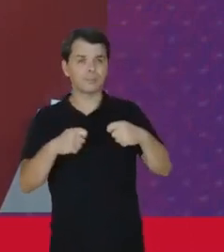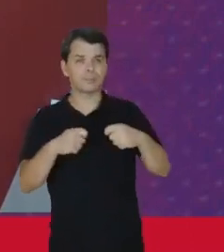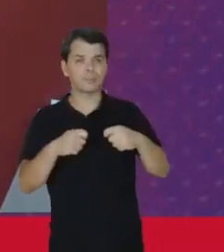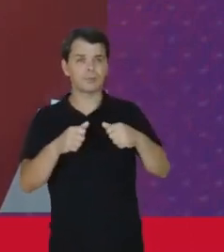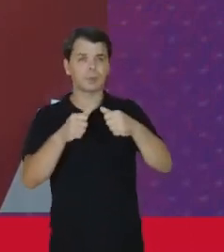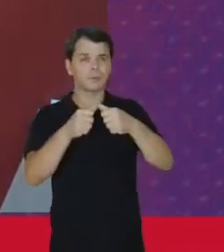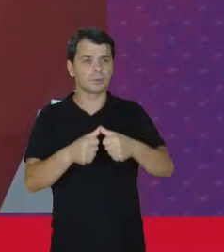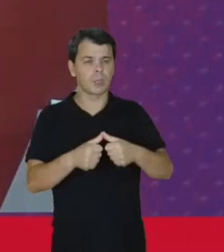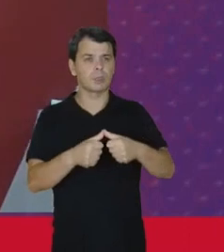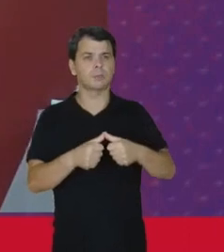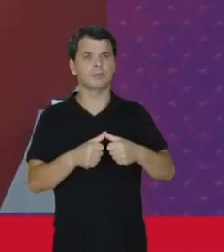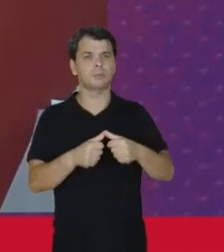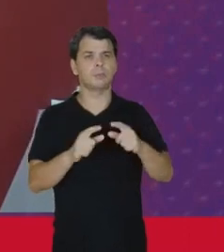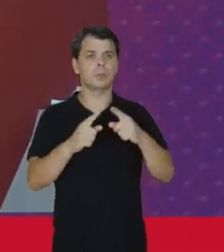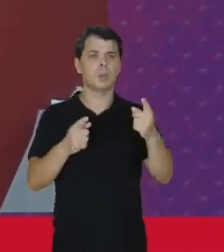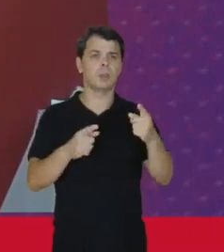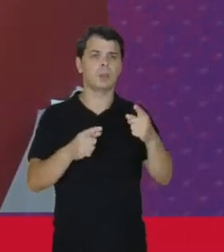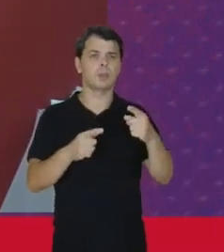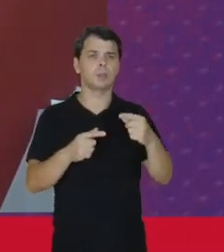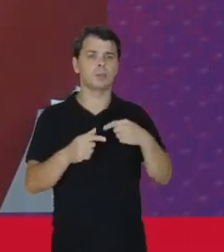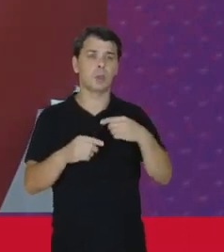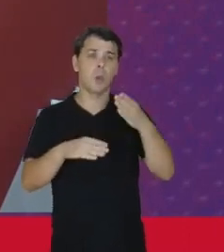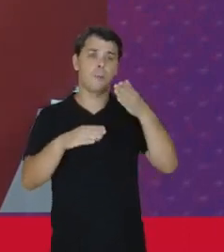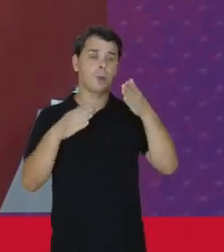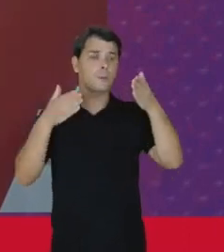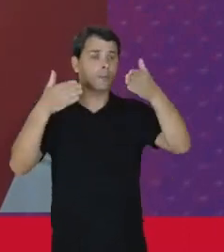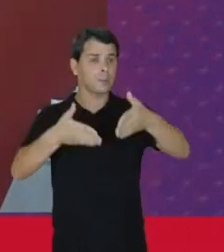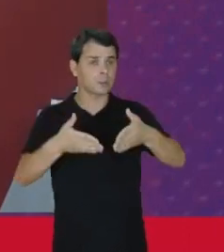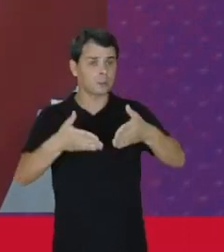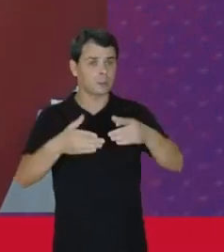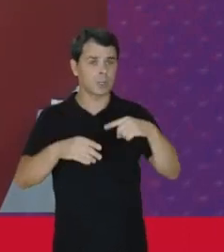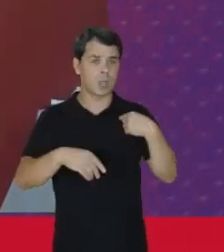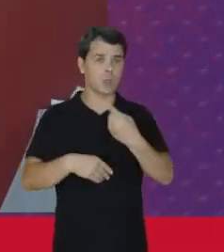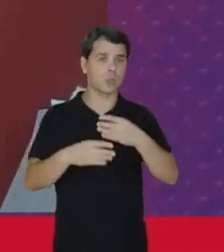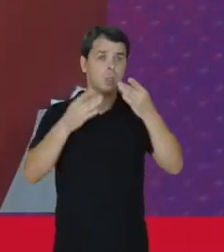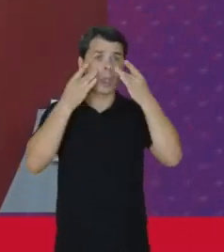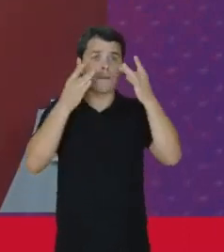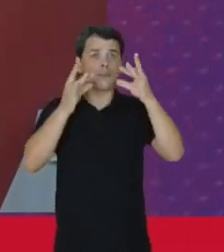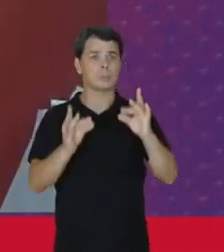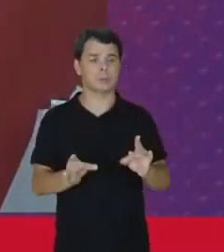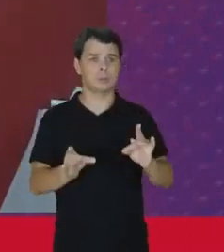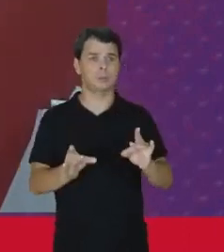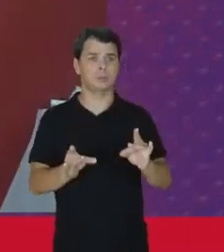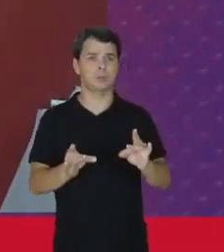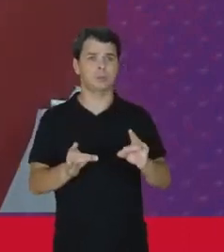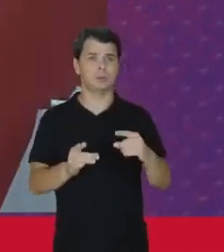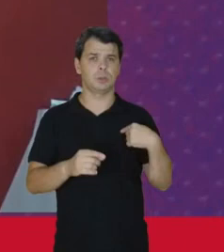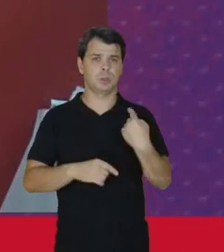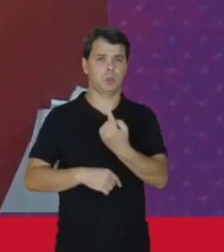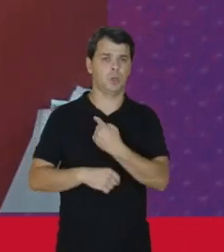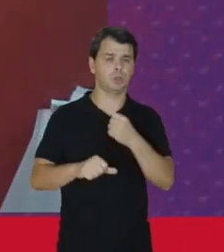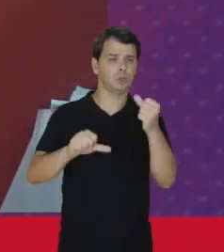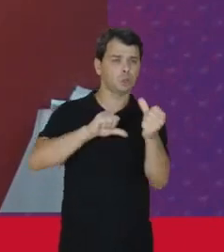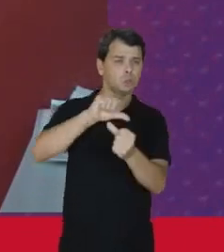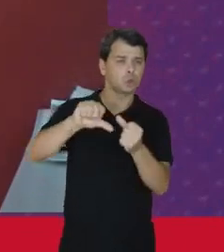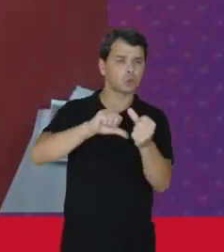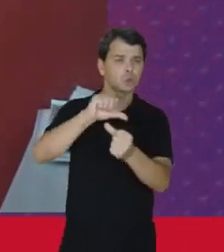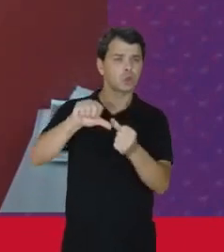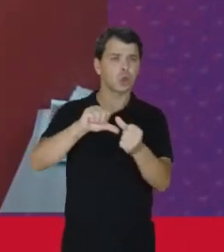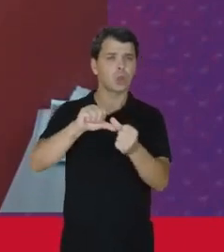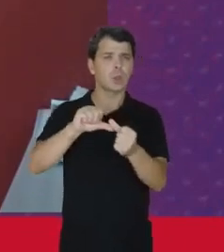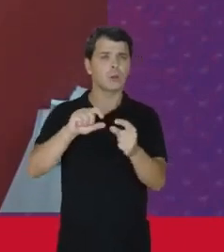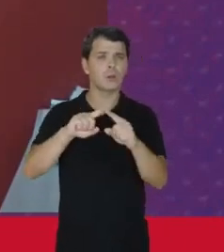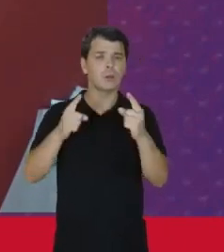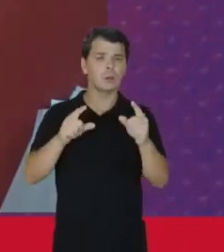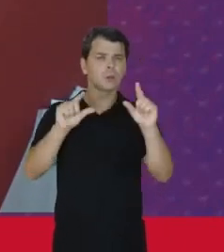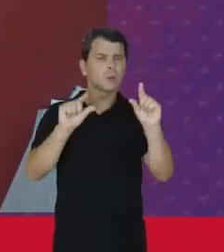estar mesmo assim. É só com a nossa participação, a nossa presença, que a gente altera muita coisa.